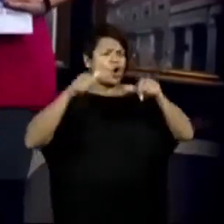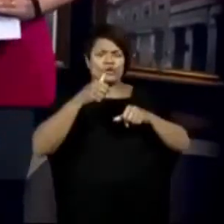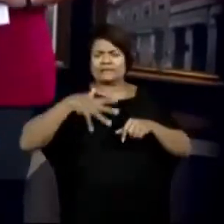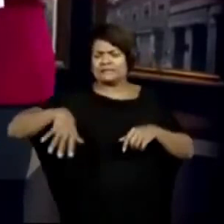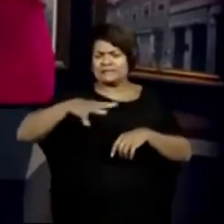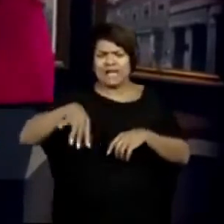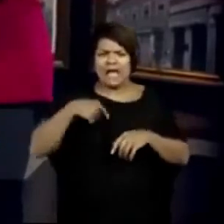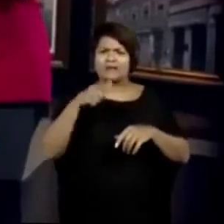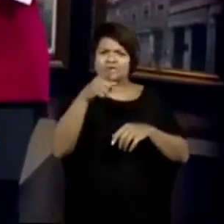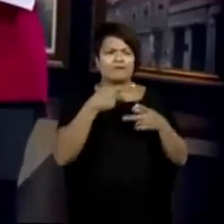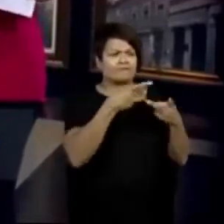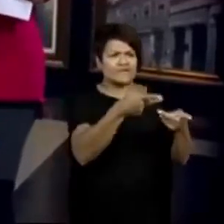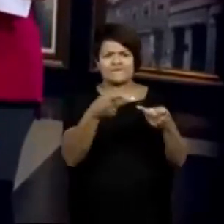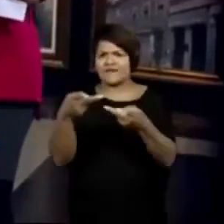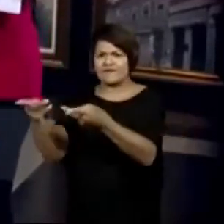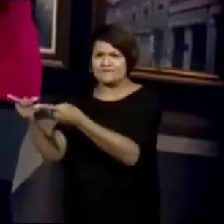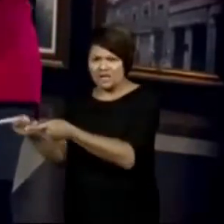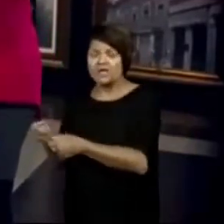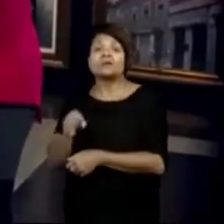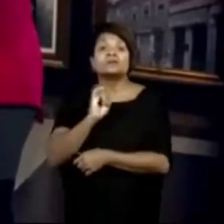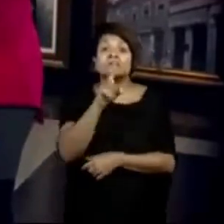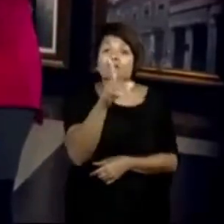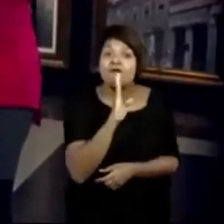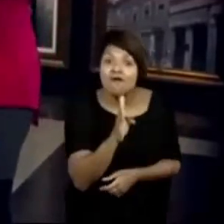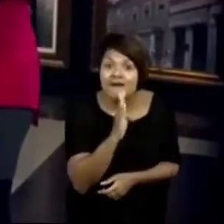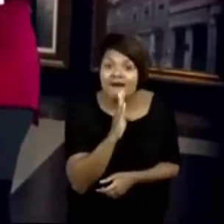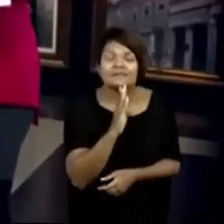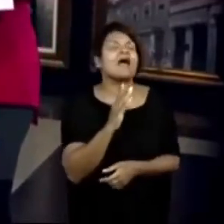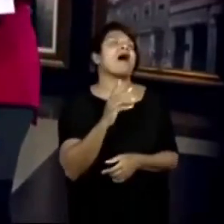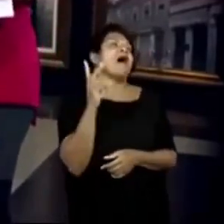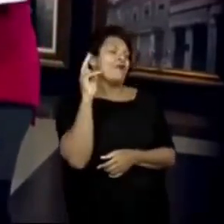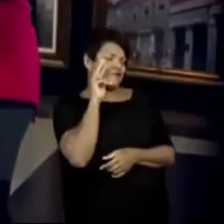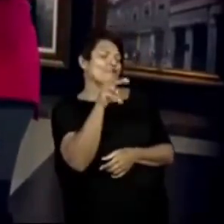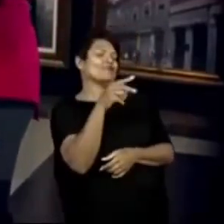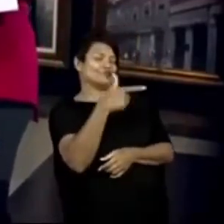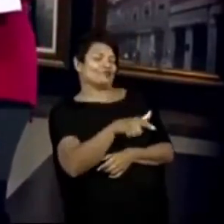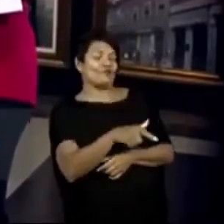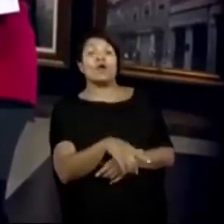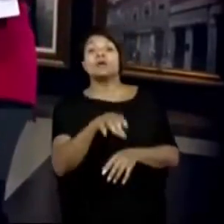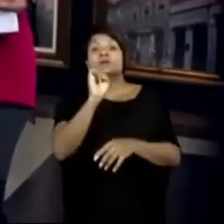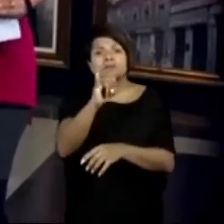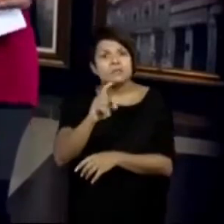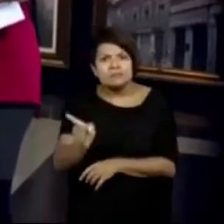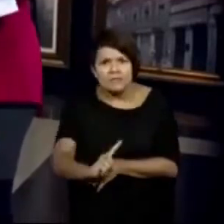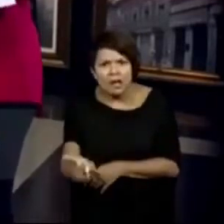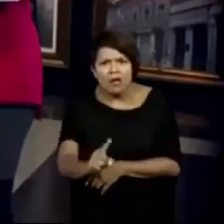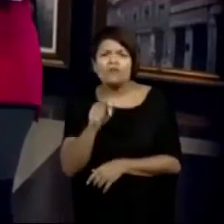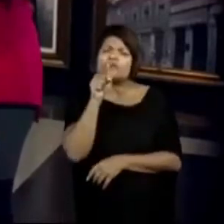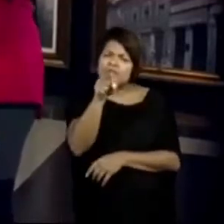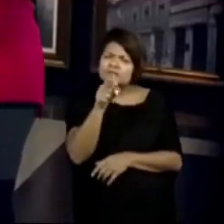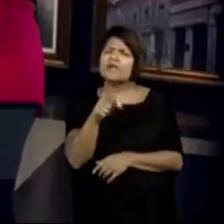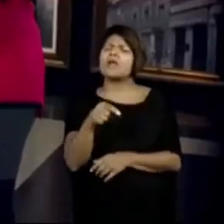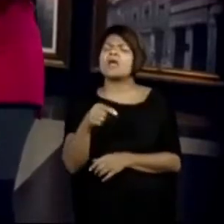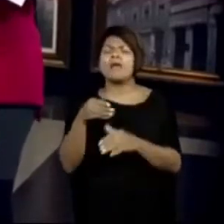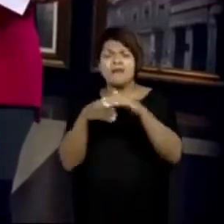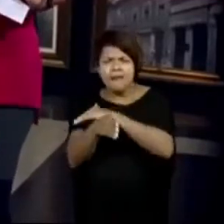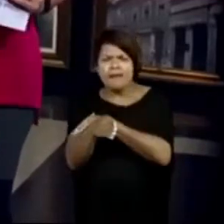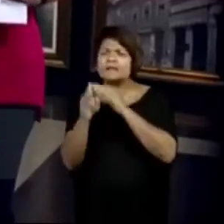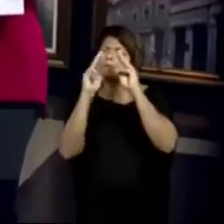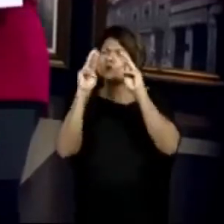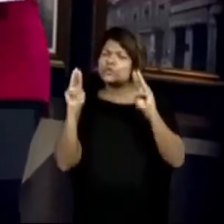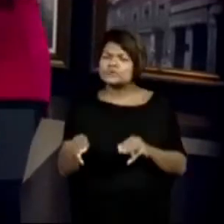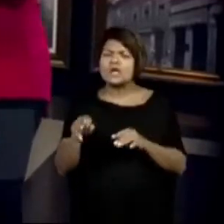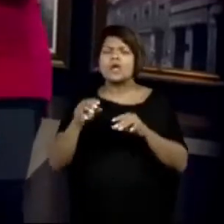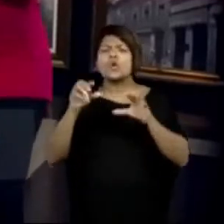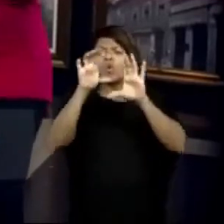serem visitadas. Se você já conhece, vai conseguir reviver. Se não, busca lá depois, entre no Museu do